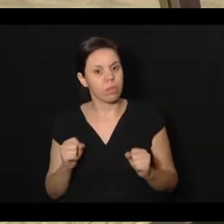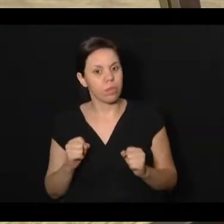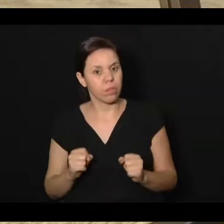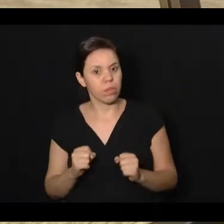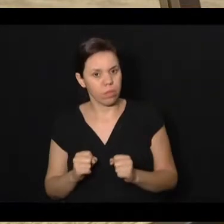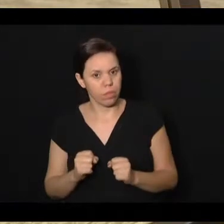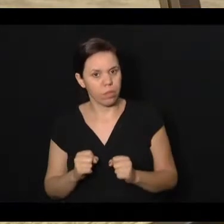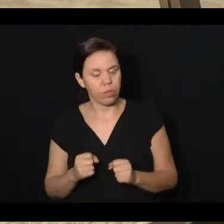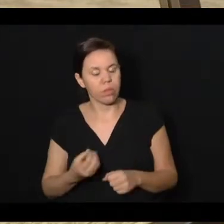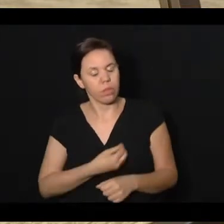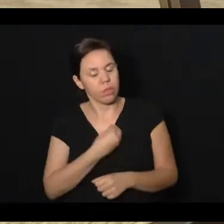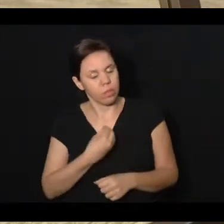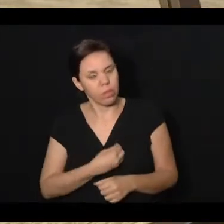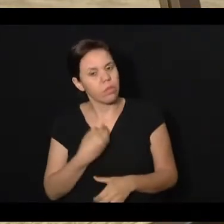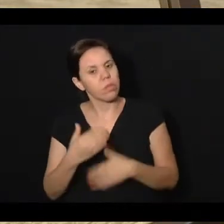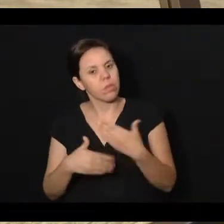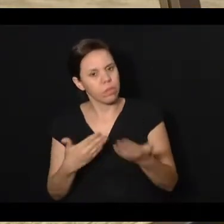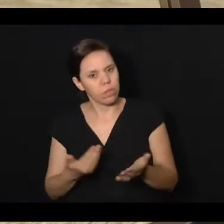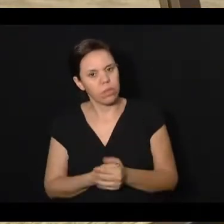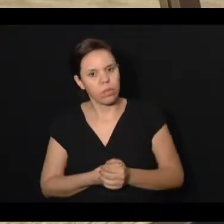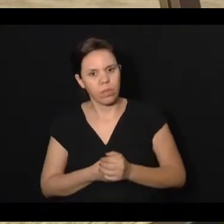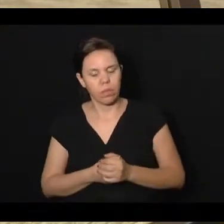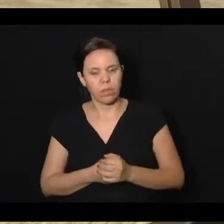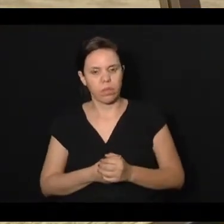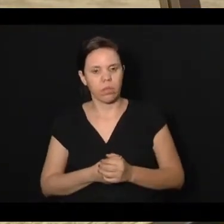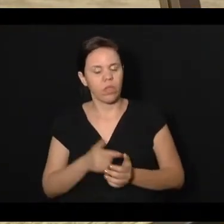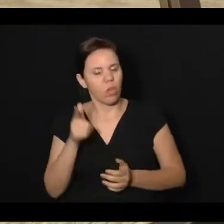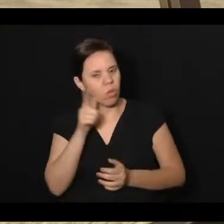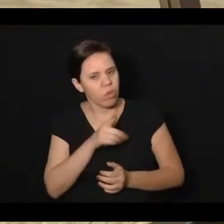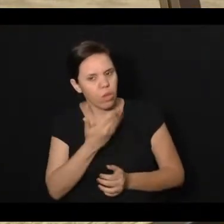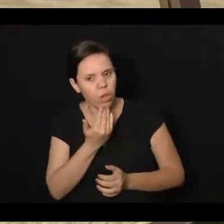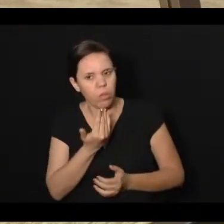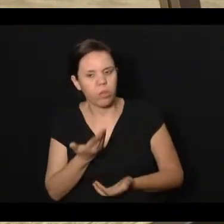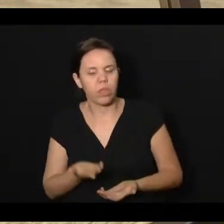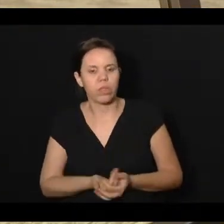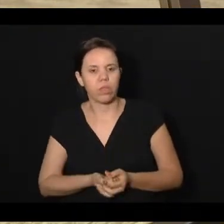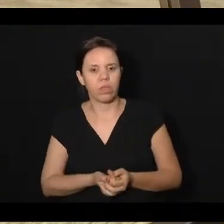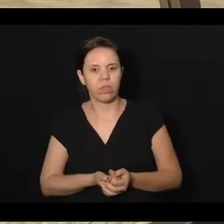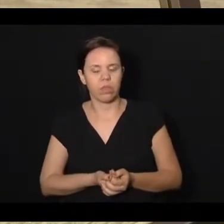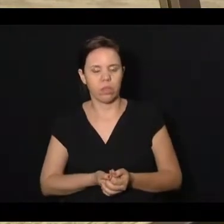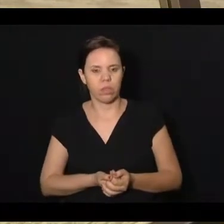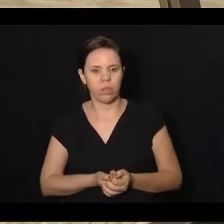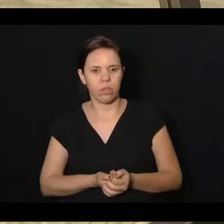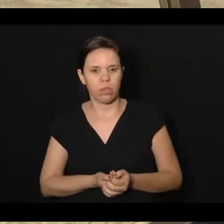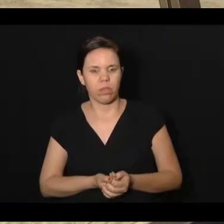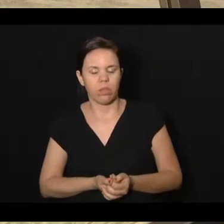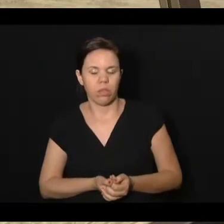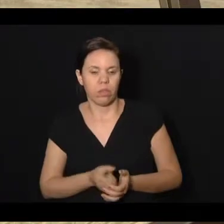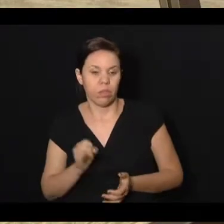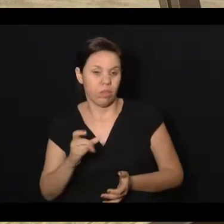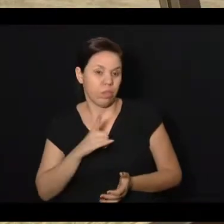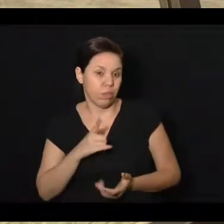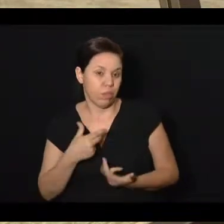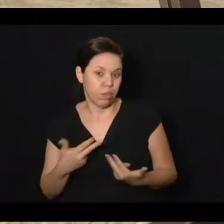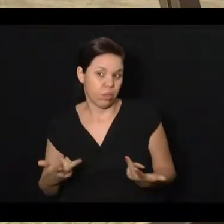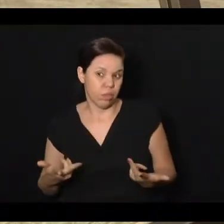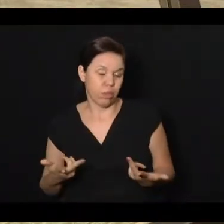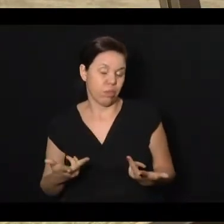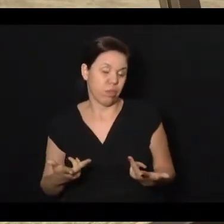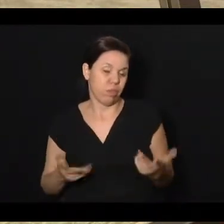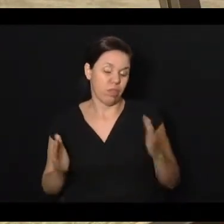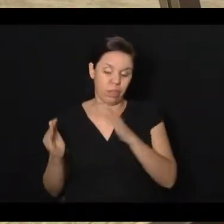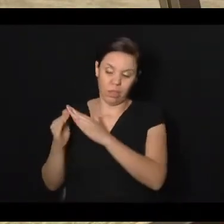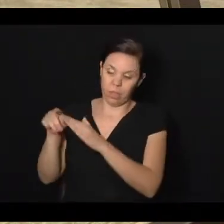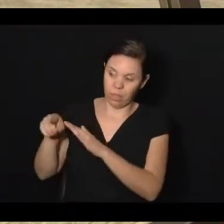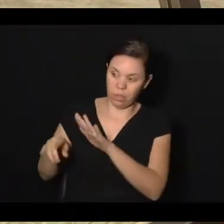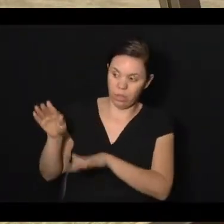sobreviver na rua ela consegue a comida e talvez ainda tivesse uma condição de habitação eu